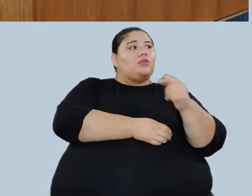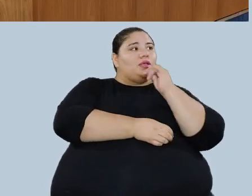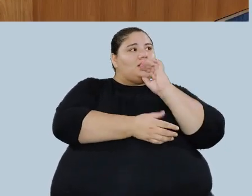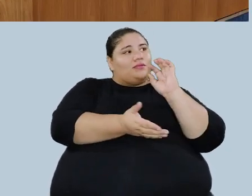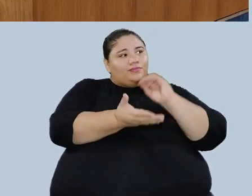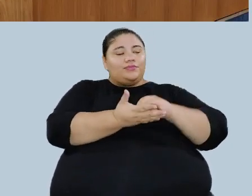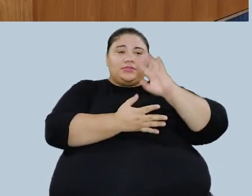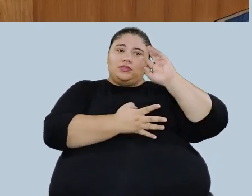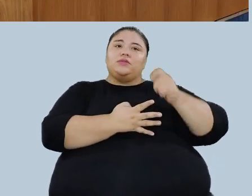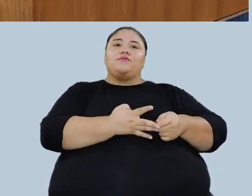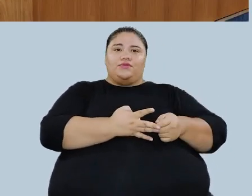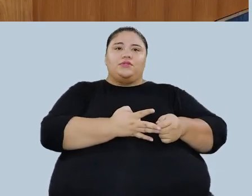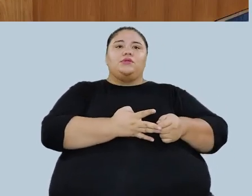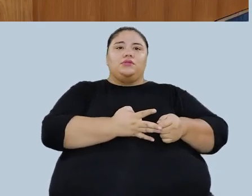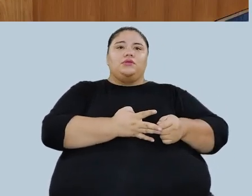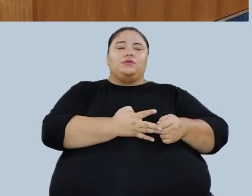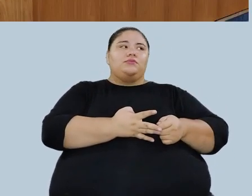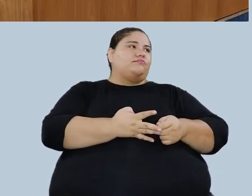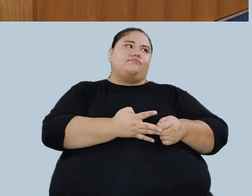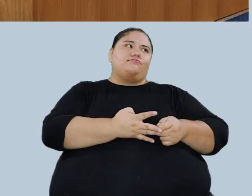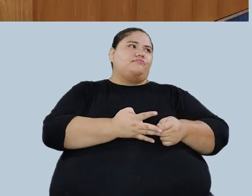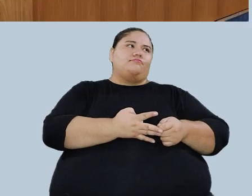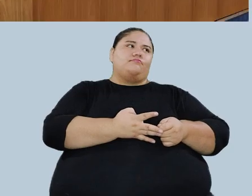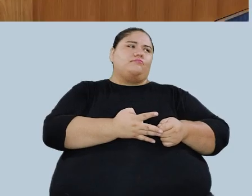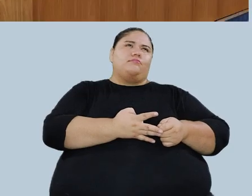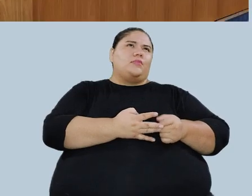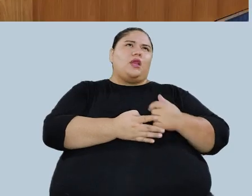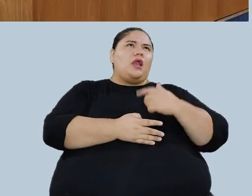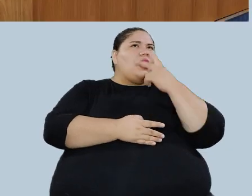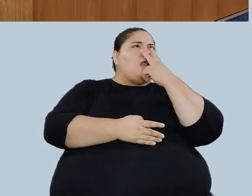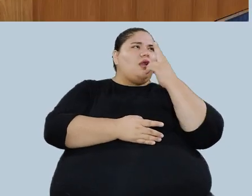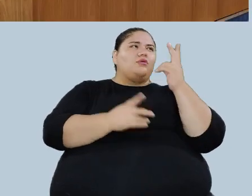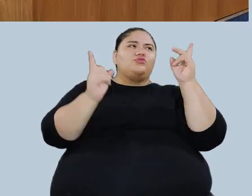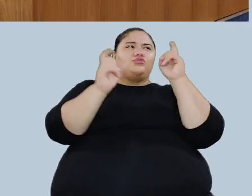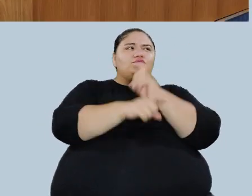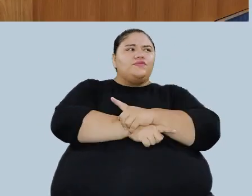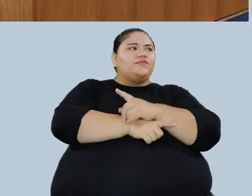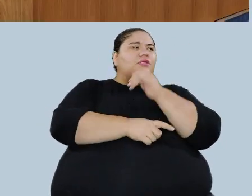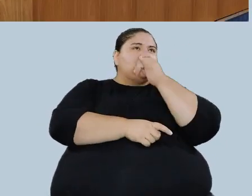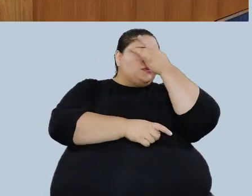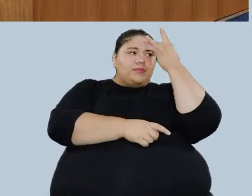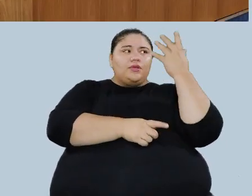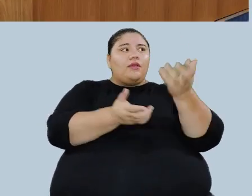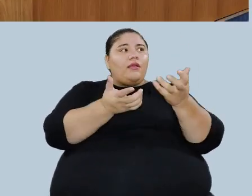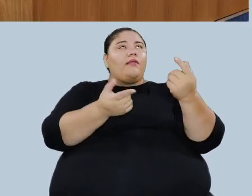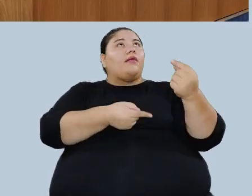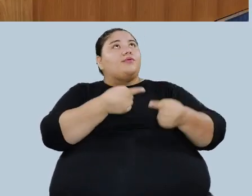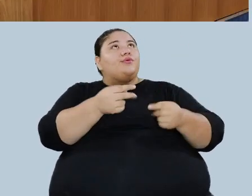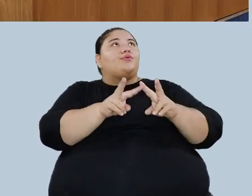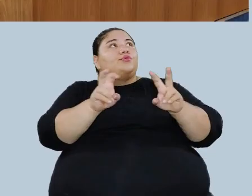previamente definidas. Claro, eu não conheço. Acho muito difícil alguém querer discutir, né, que não vai